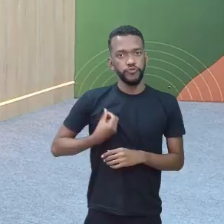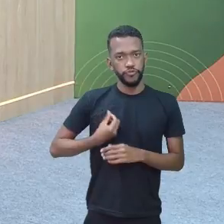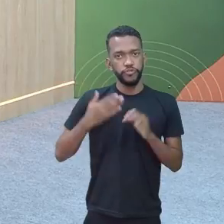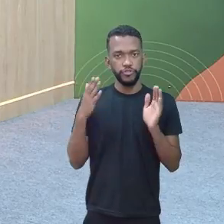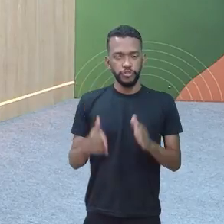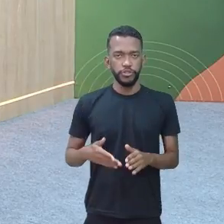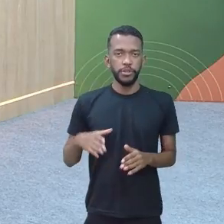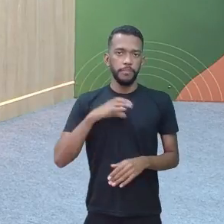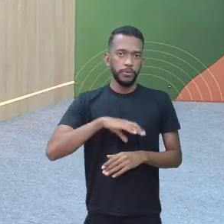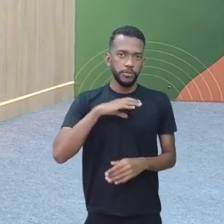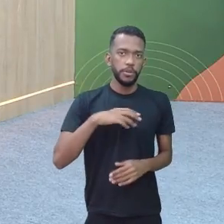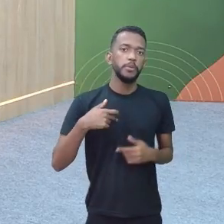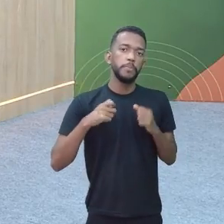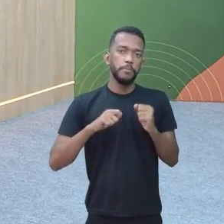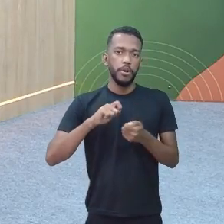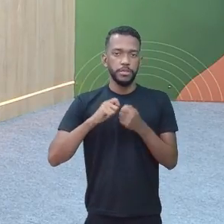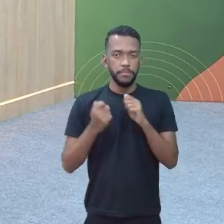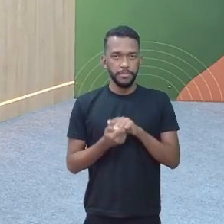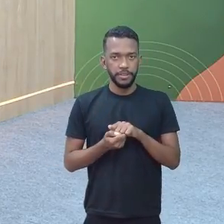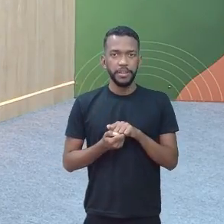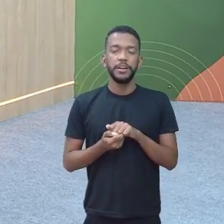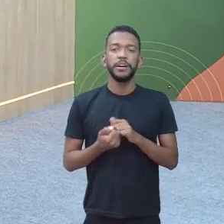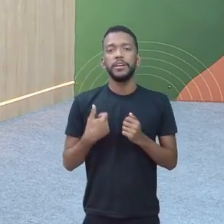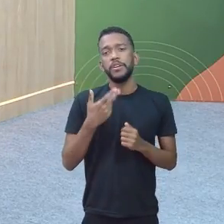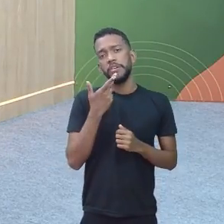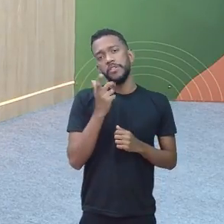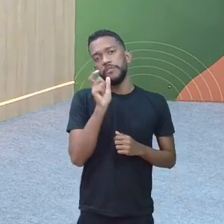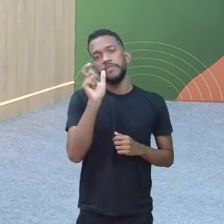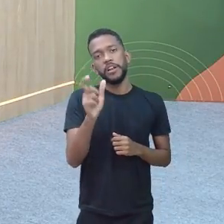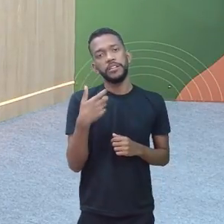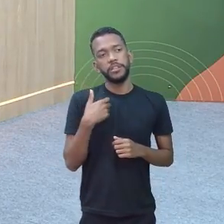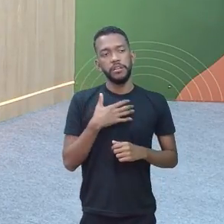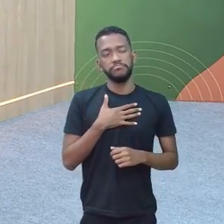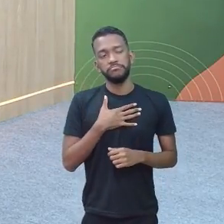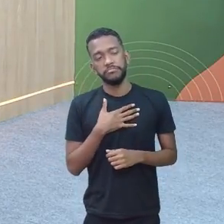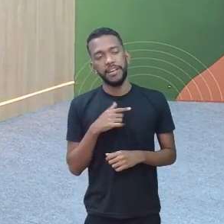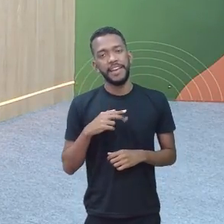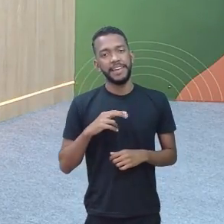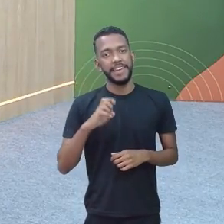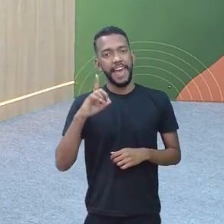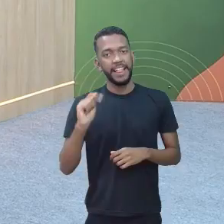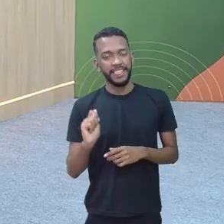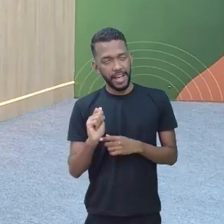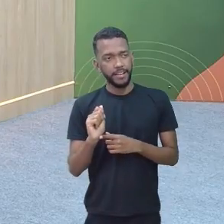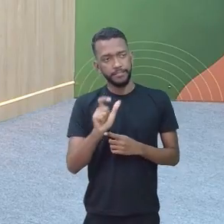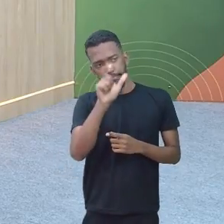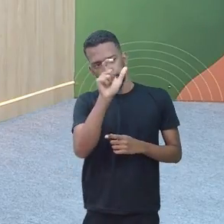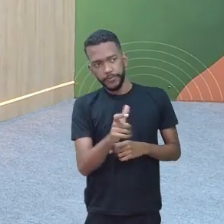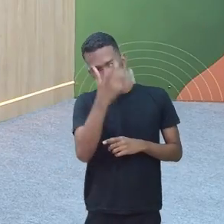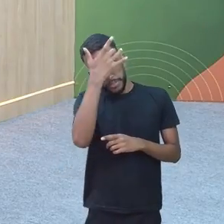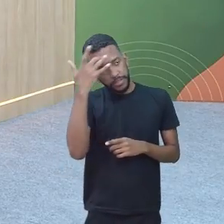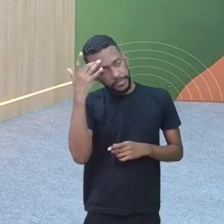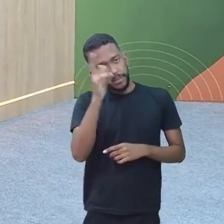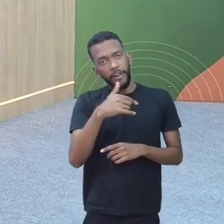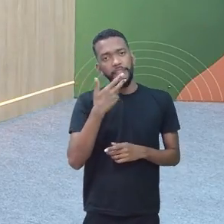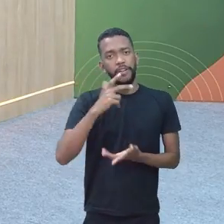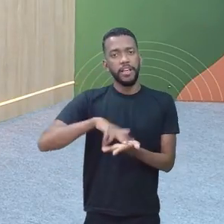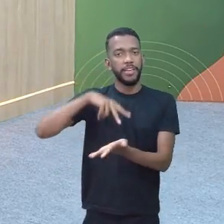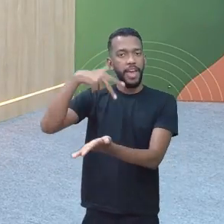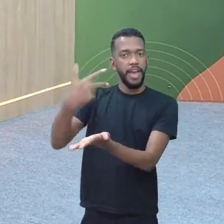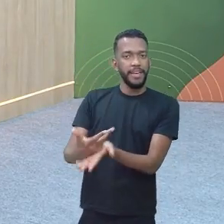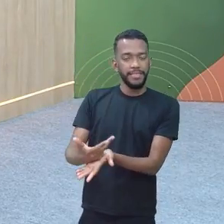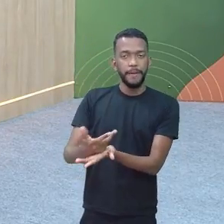e adaptar, por exemplo, quando eu falo, eu tenho uma queda por fulano. Queda é uma palavra que já existe e ela significa cair, ir ao